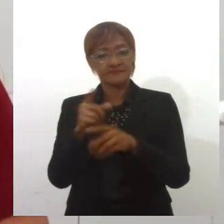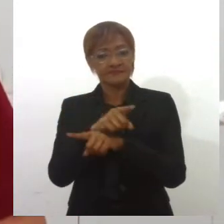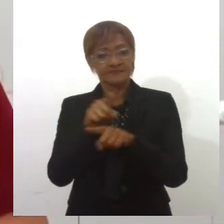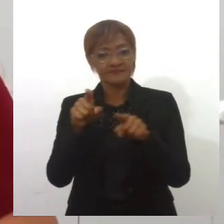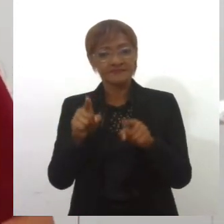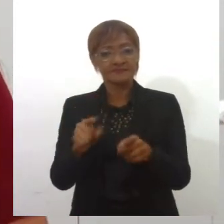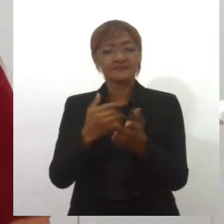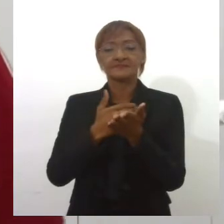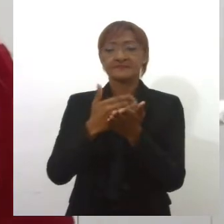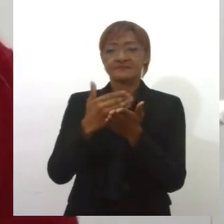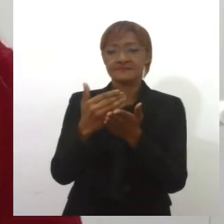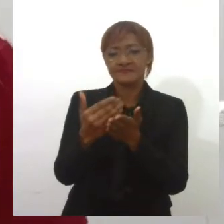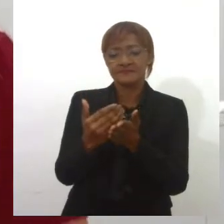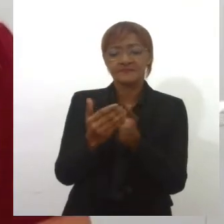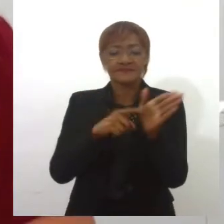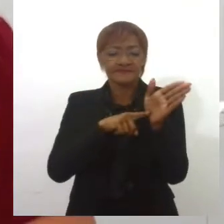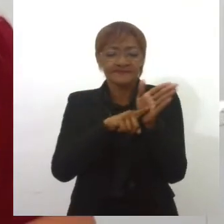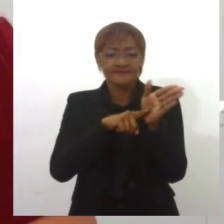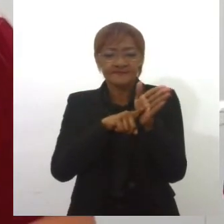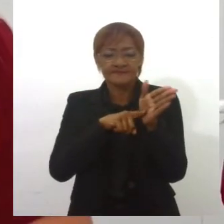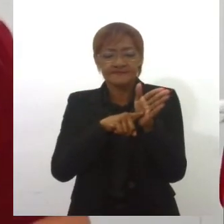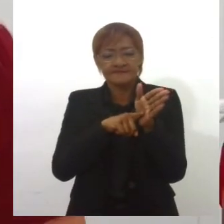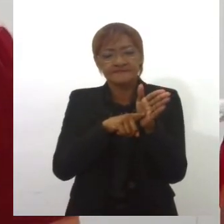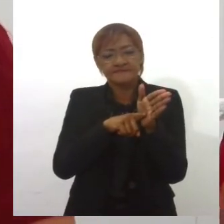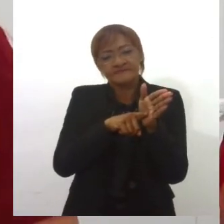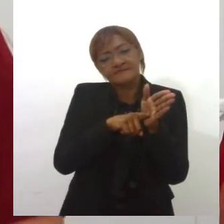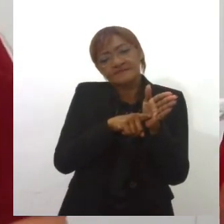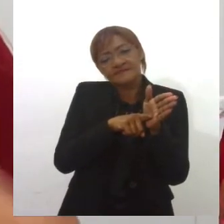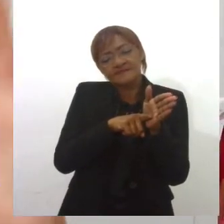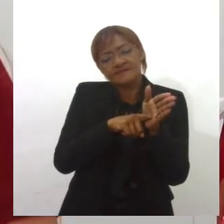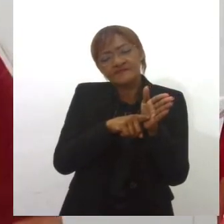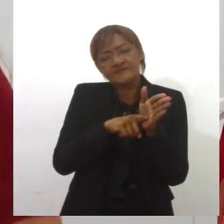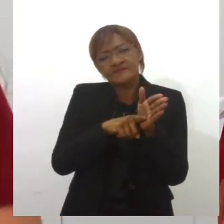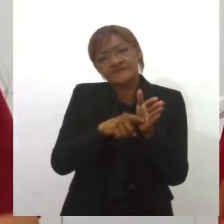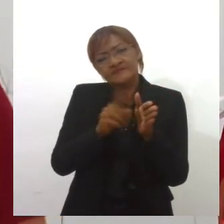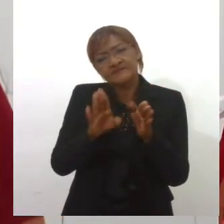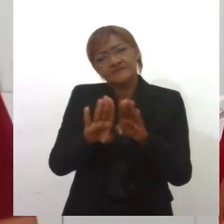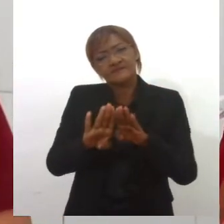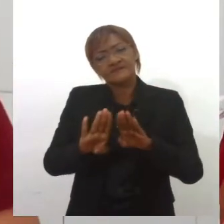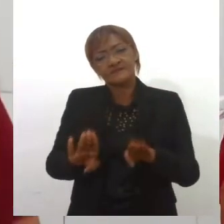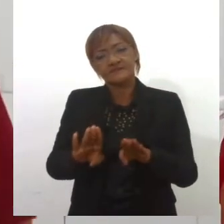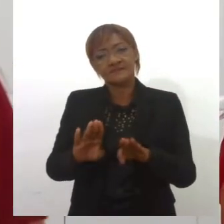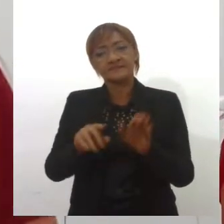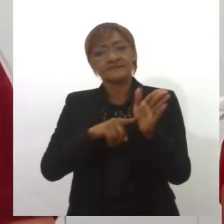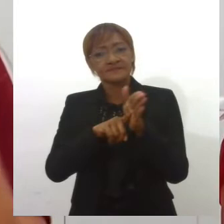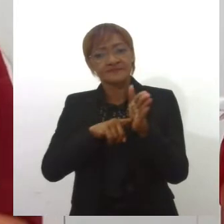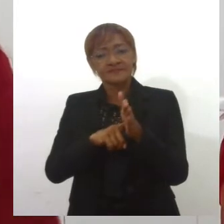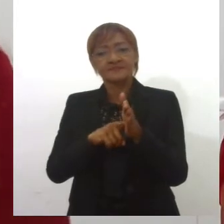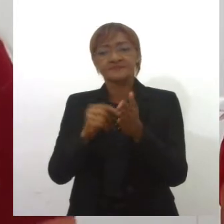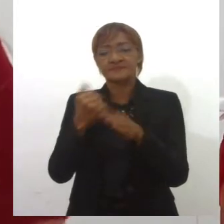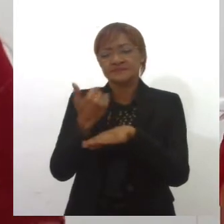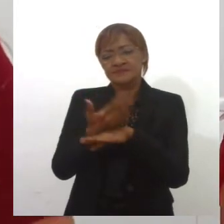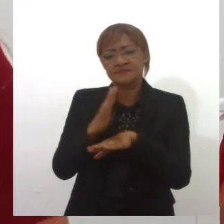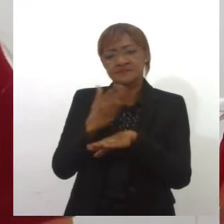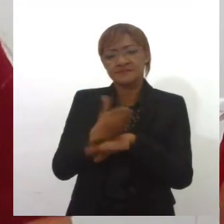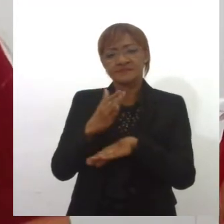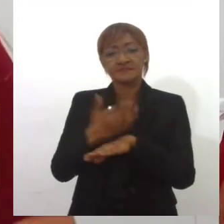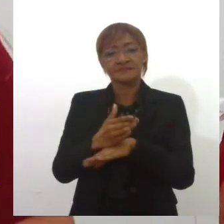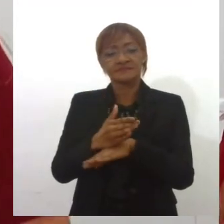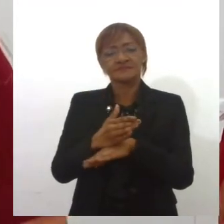eu comecei a pesquisar, e foi assim, dessa forma. Pesquisei, comecei a praticar, comprei uma máquina de